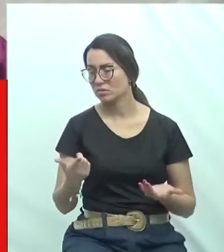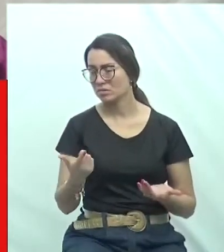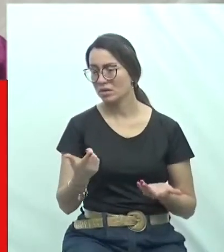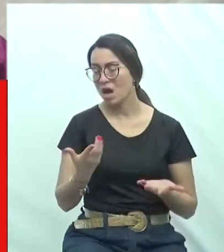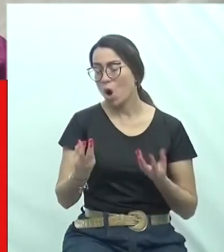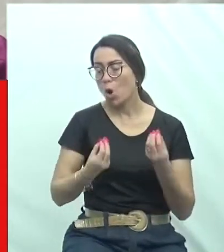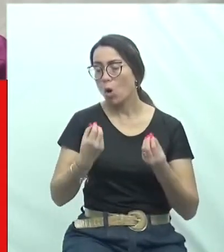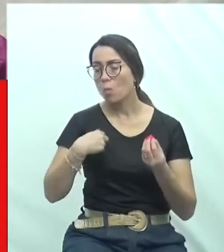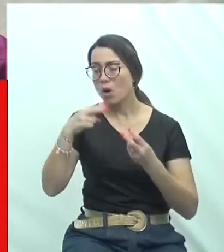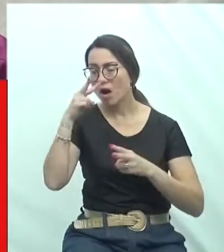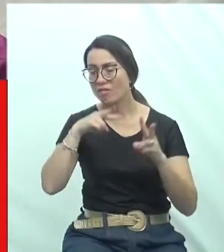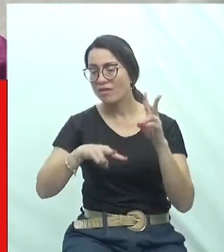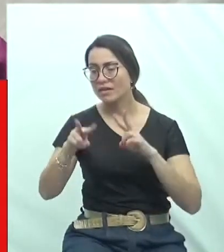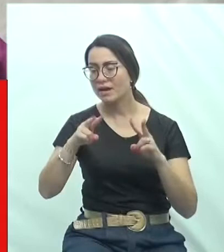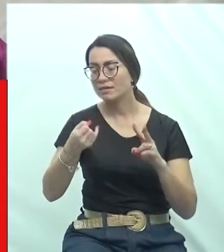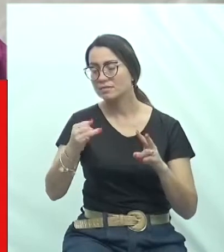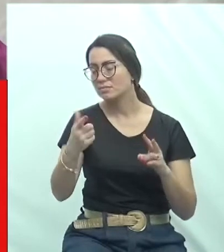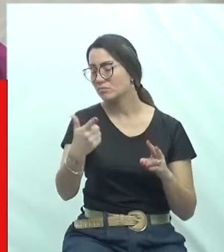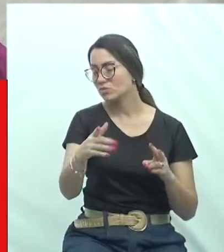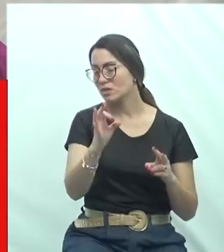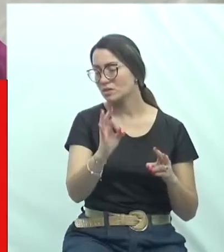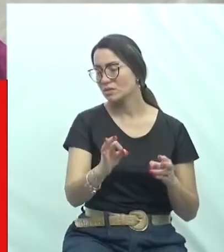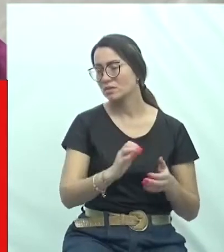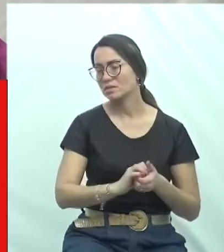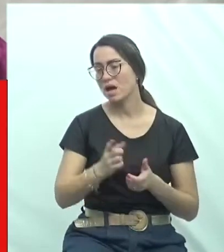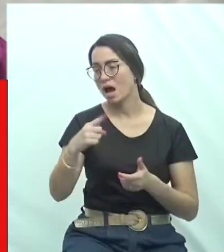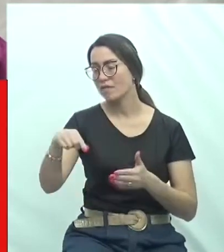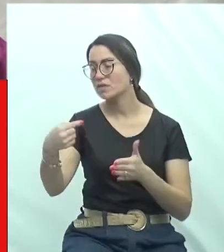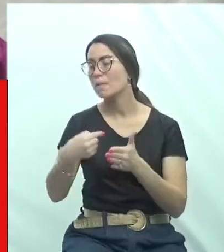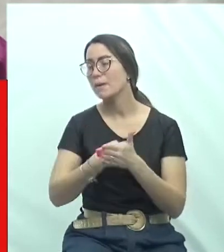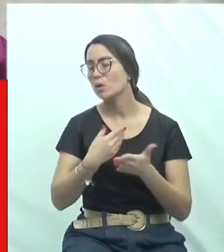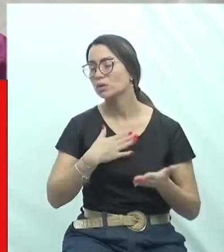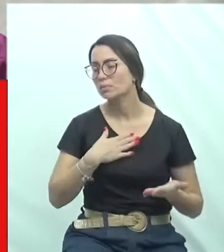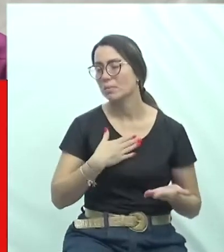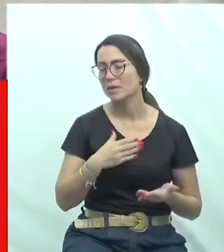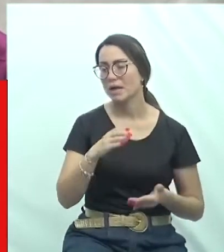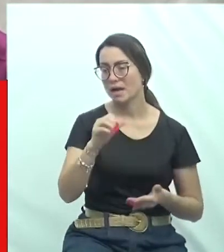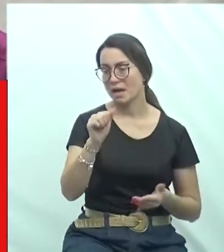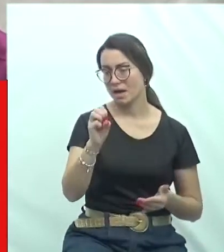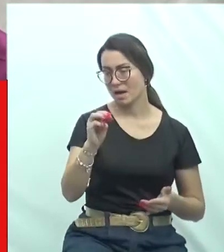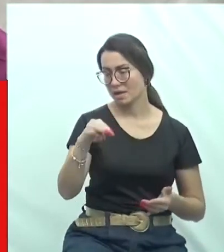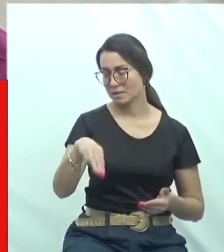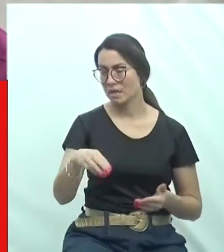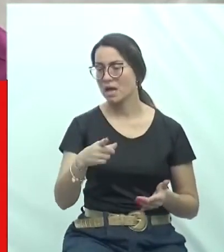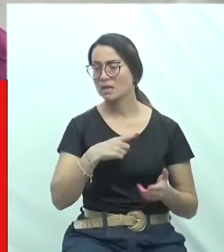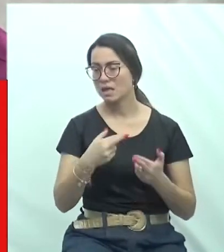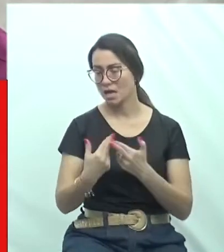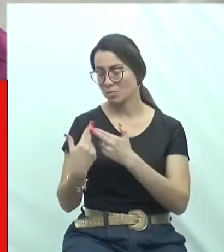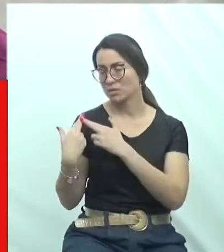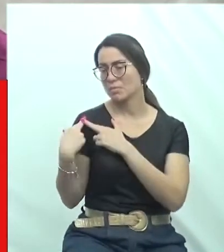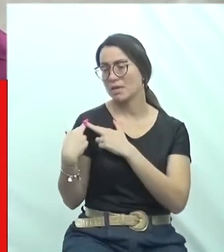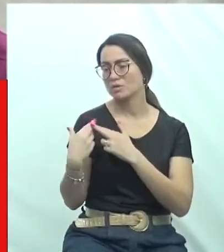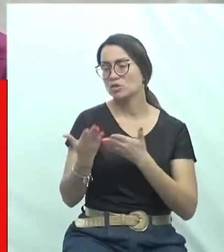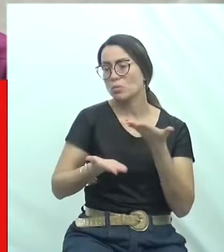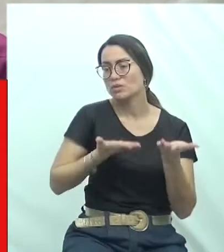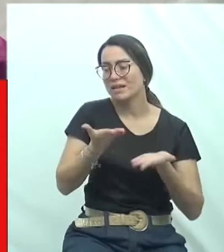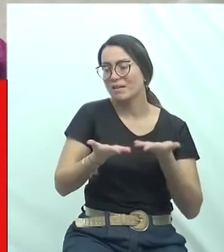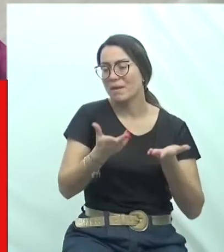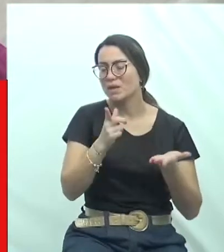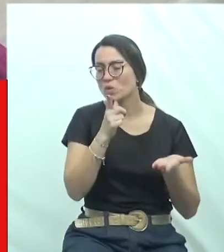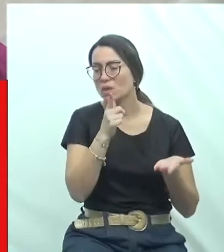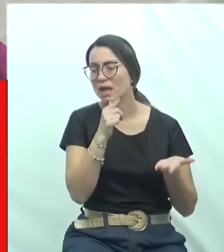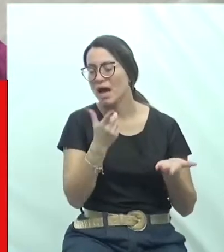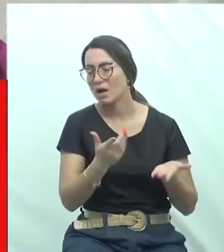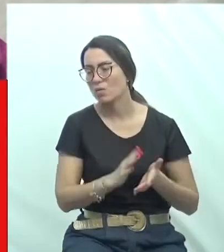relação à qualidade de água. Aí vocês me perguntam, a Casan tem responsabilidade sobre a qualidade de água até